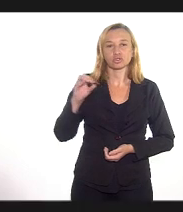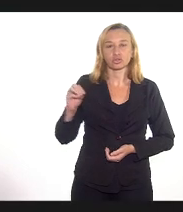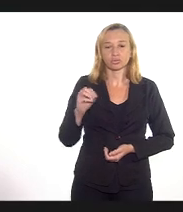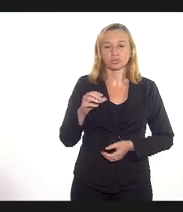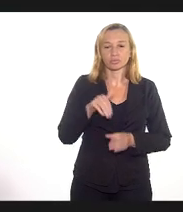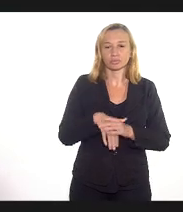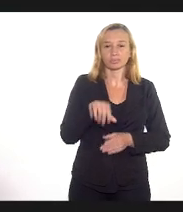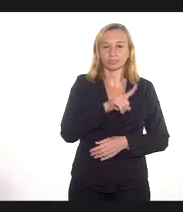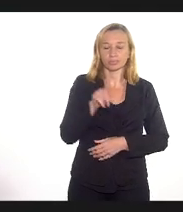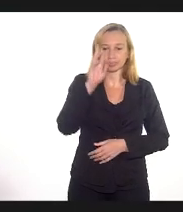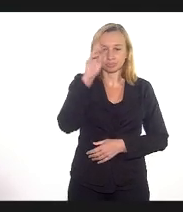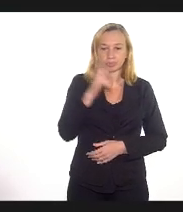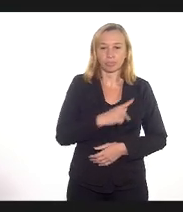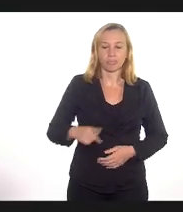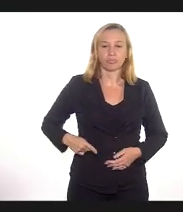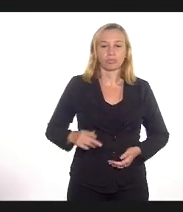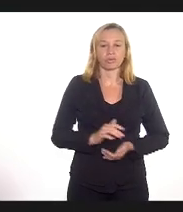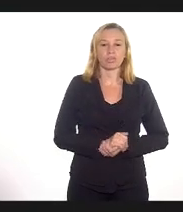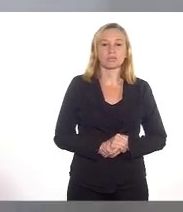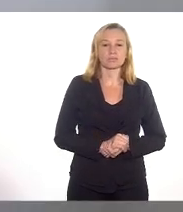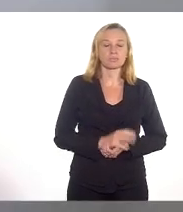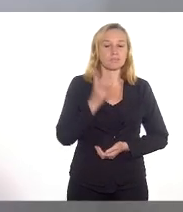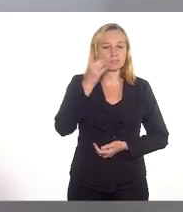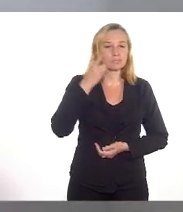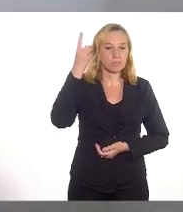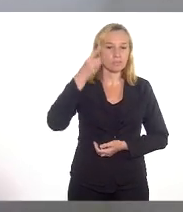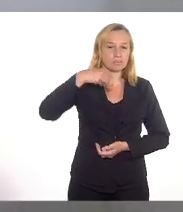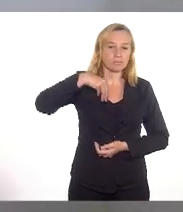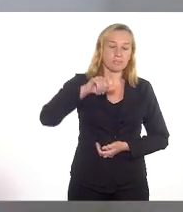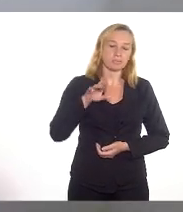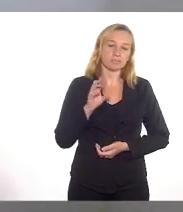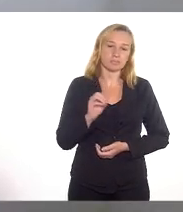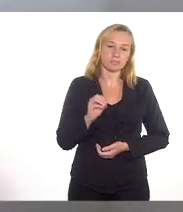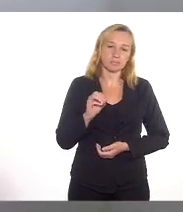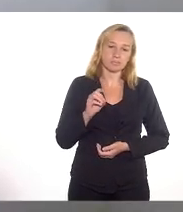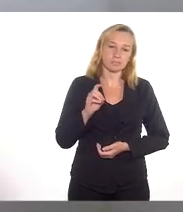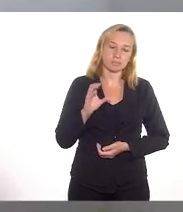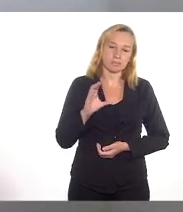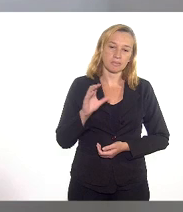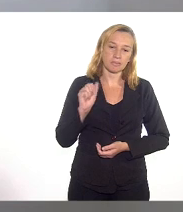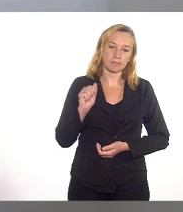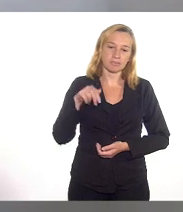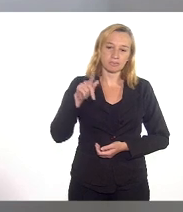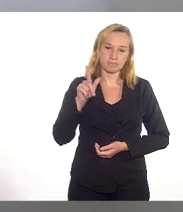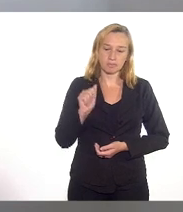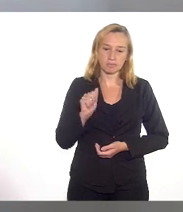Voto não, senhor presidente. Deputado Márcio Canella.